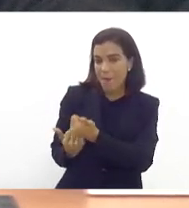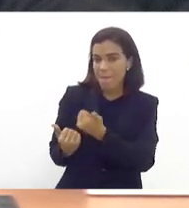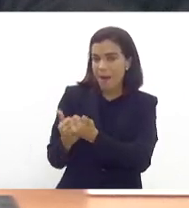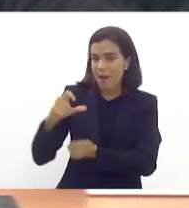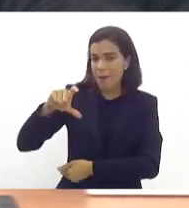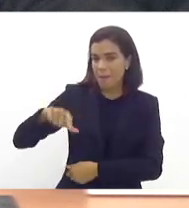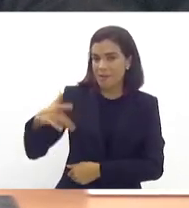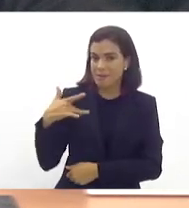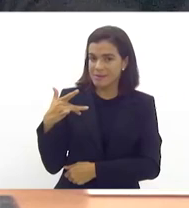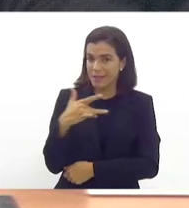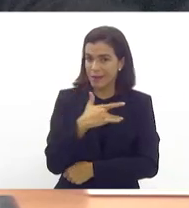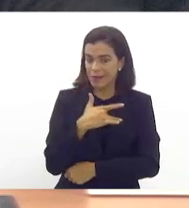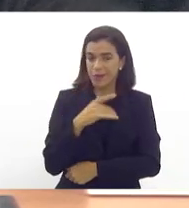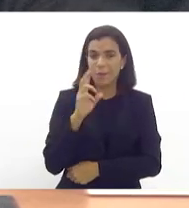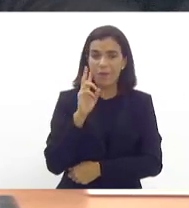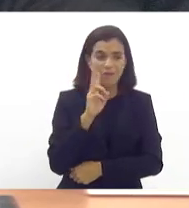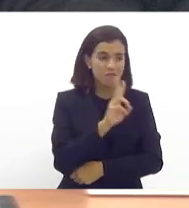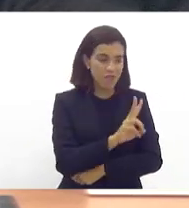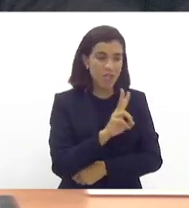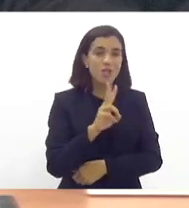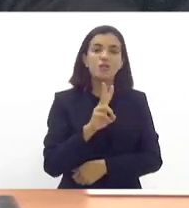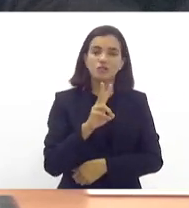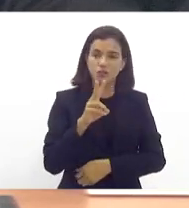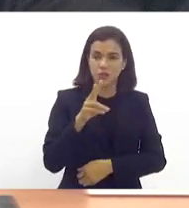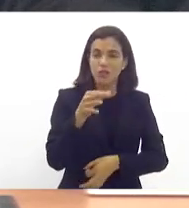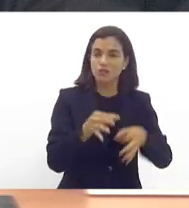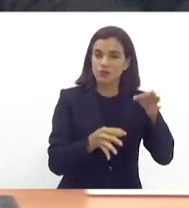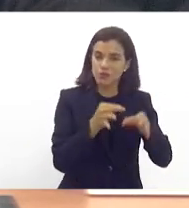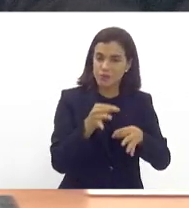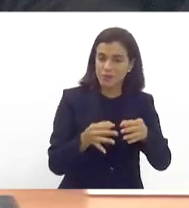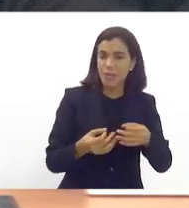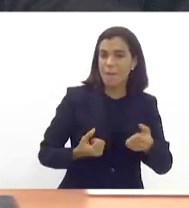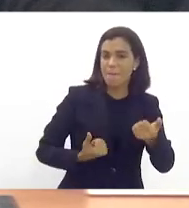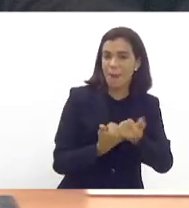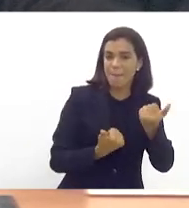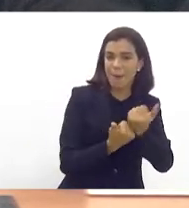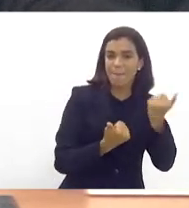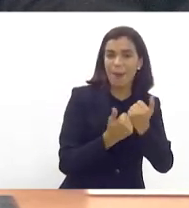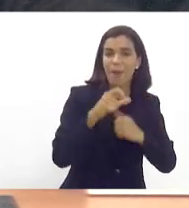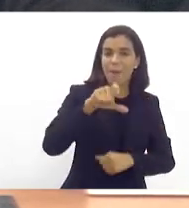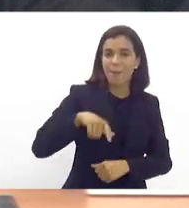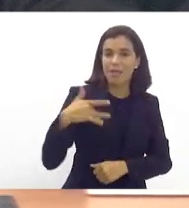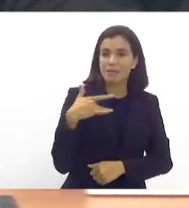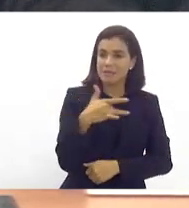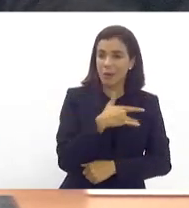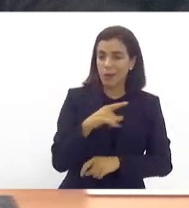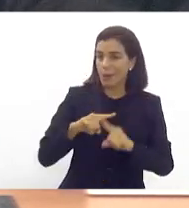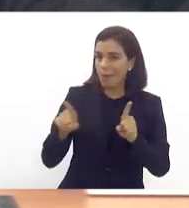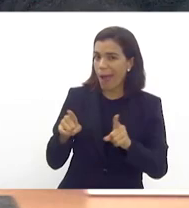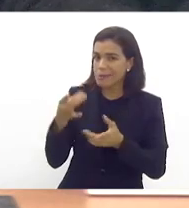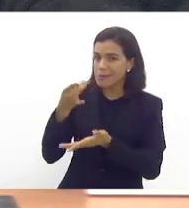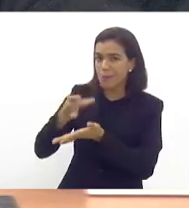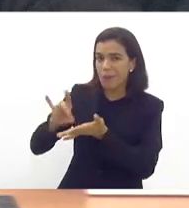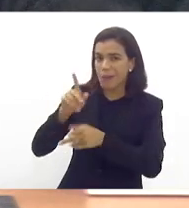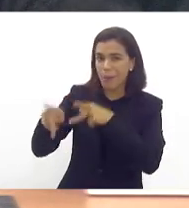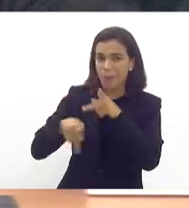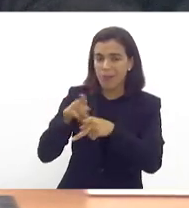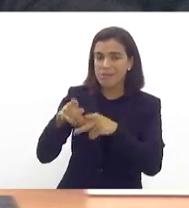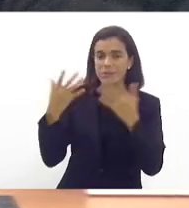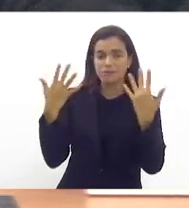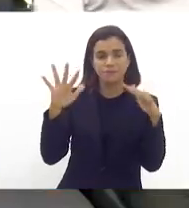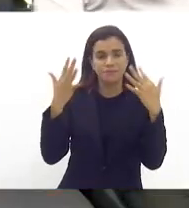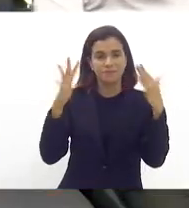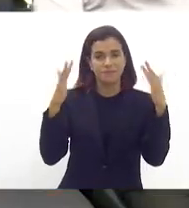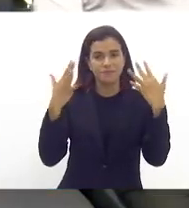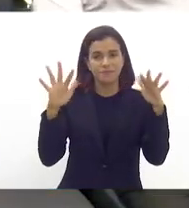muita parte do Judiciário amigo do plano inimigo da gente então assim essa é a verdade então o que a gente quer hoje